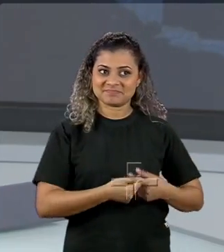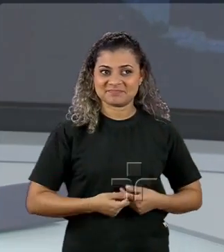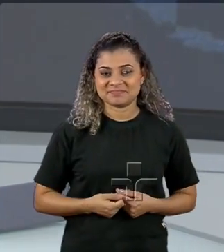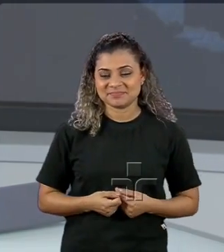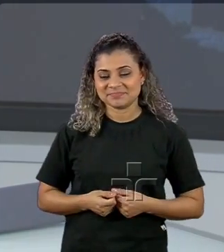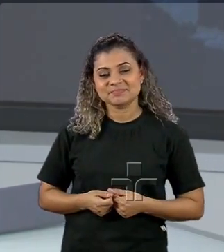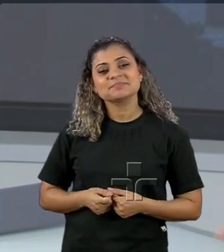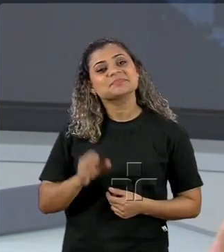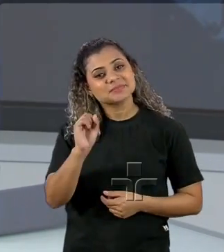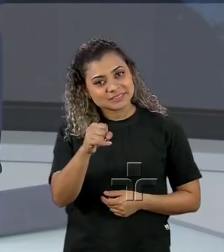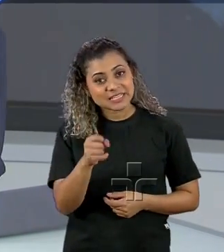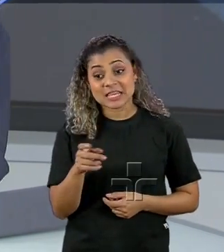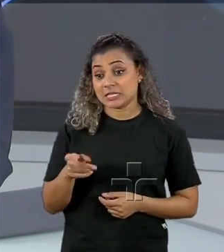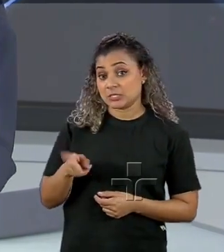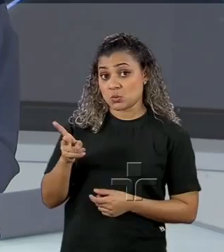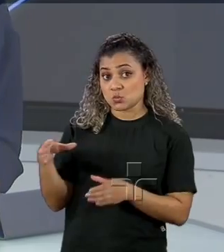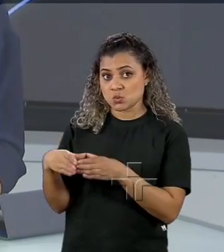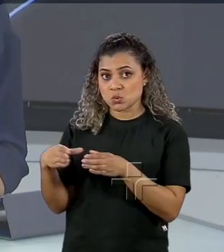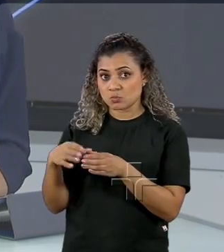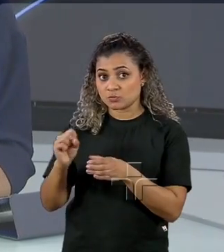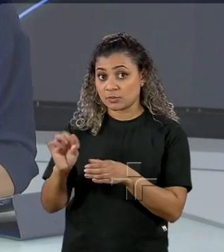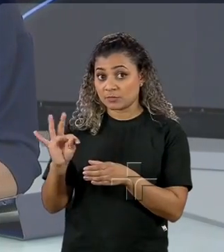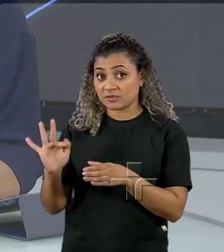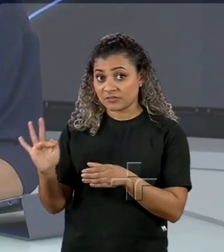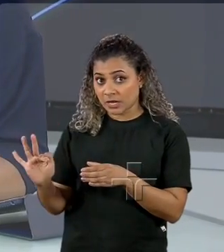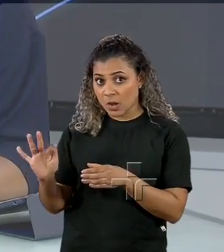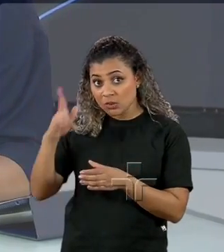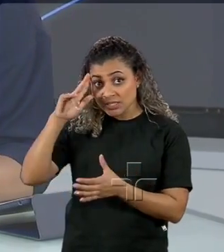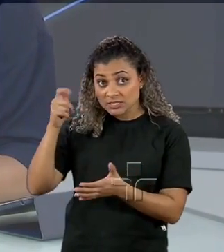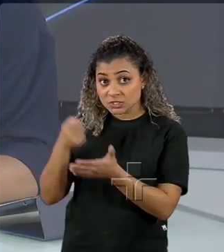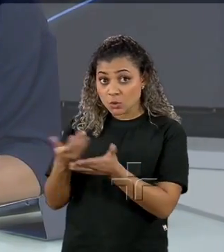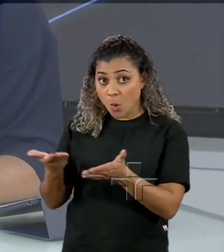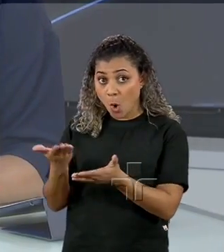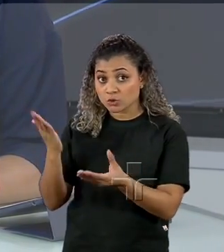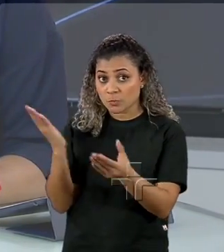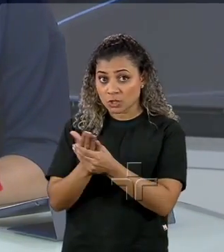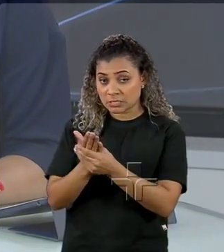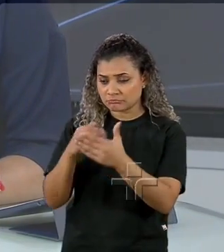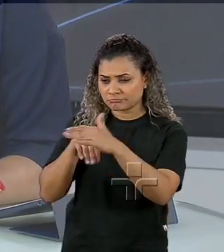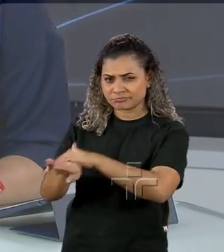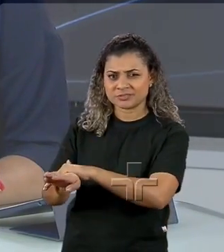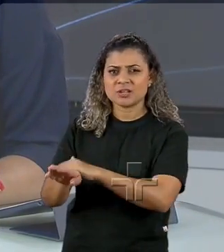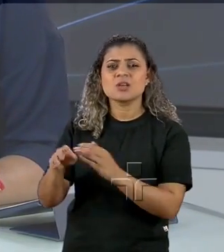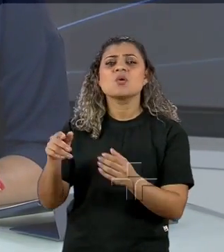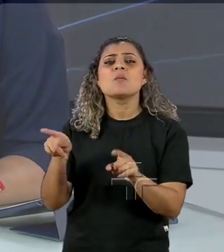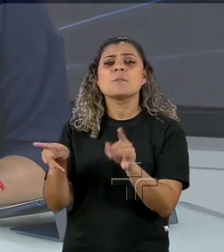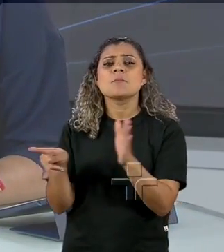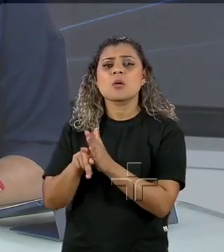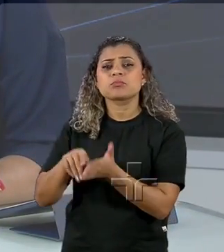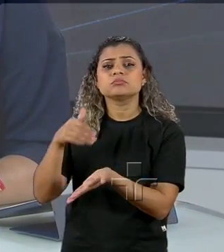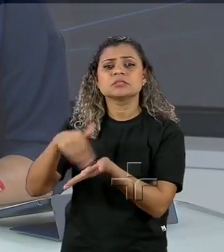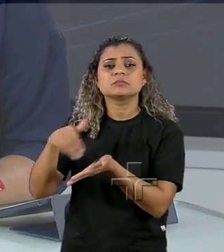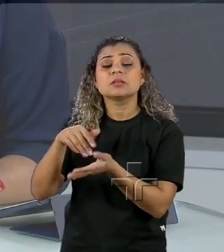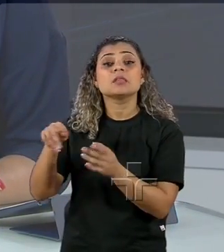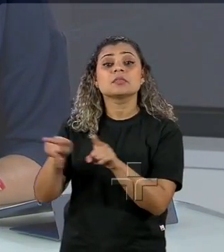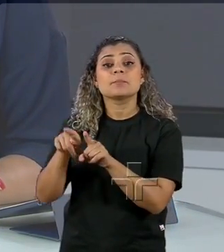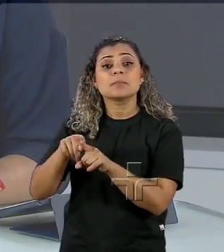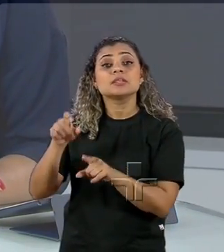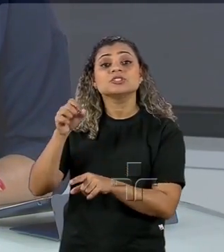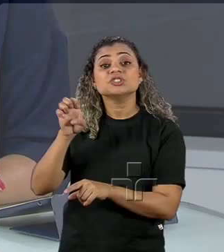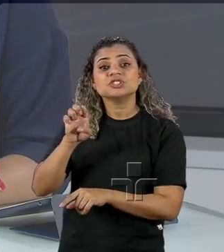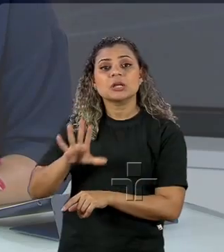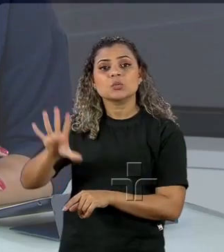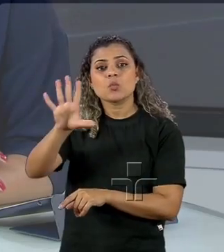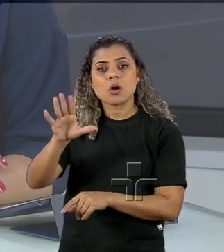a segunda turma do Supremo Tribunal Federal decidiu hoje arquivar o processo contra o deputado estadual Fernando Capês, do PSDB